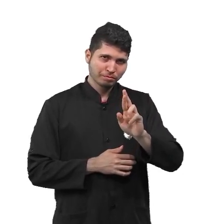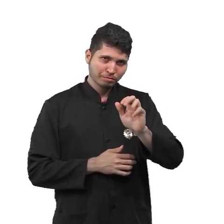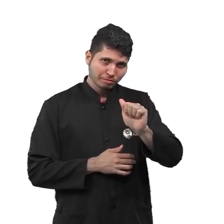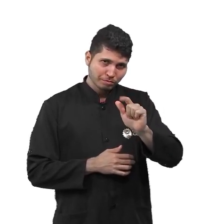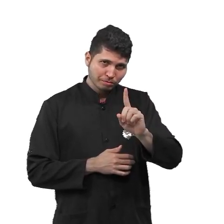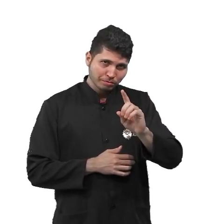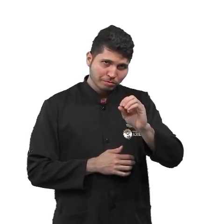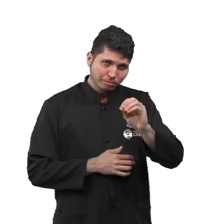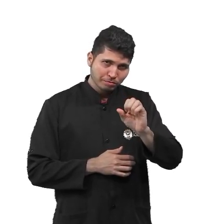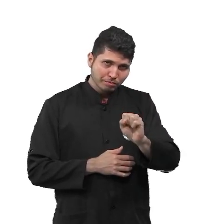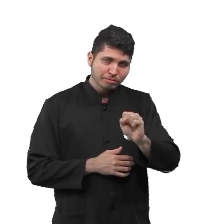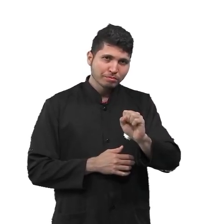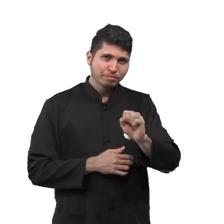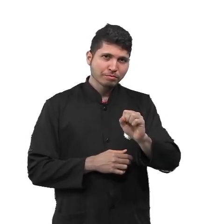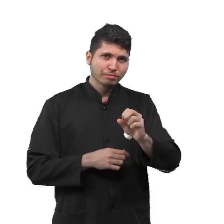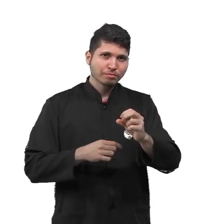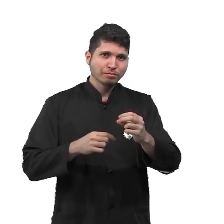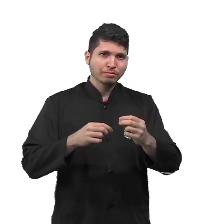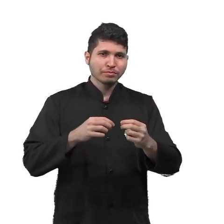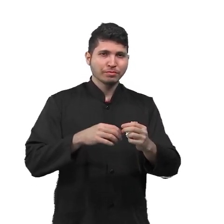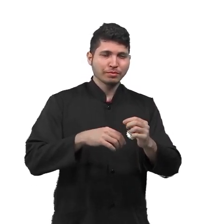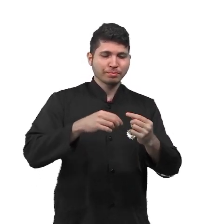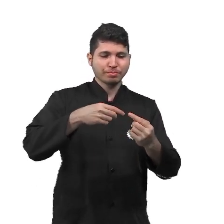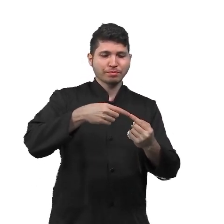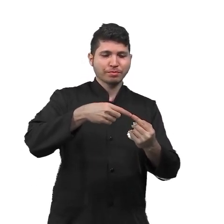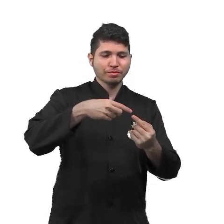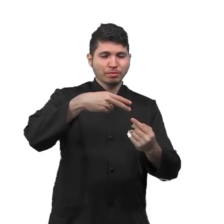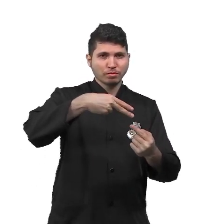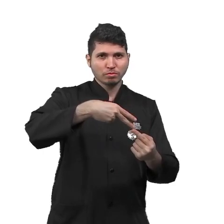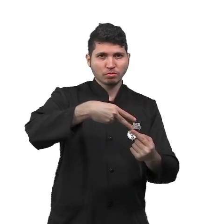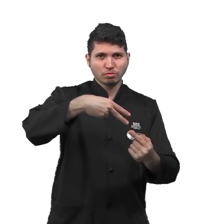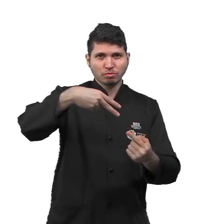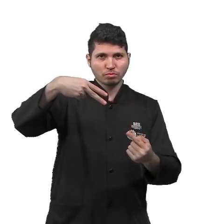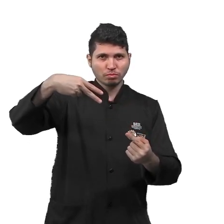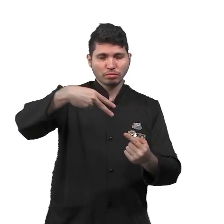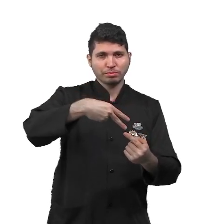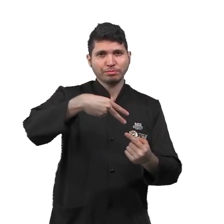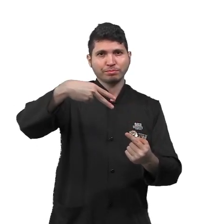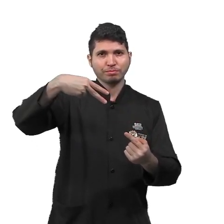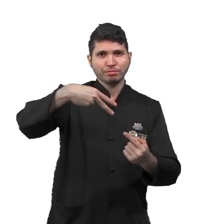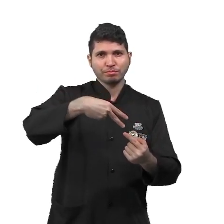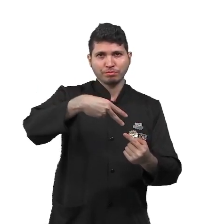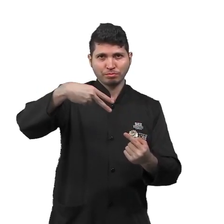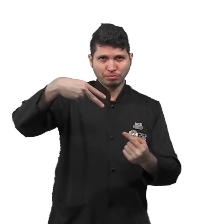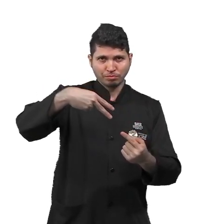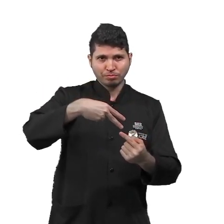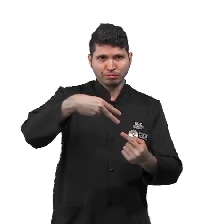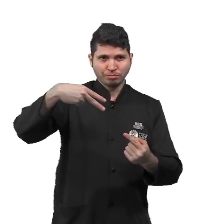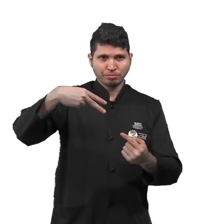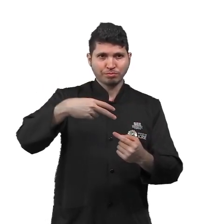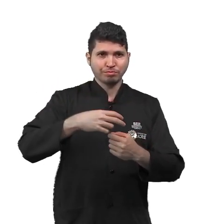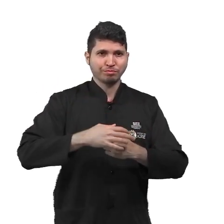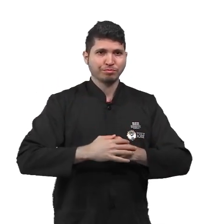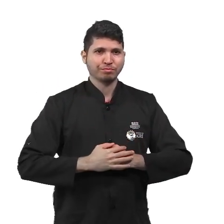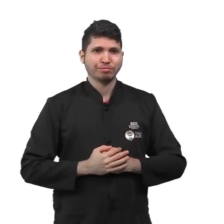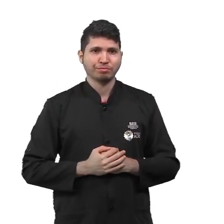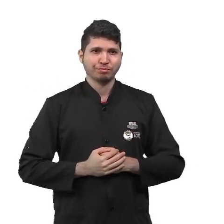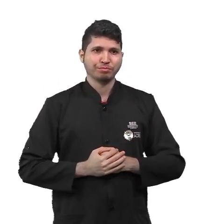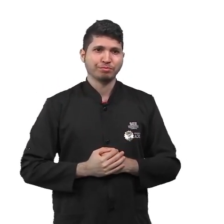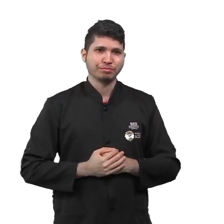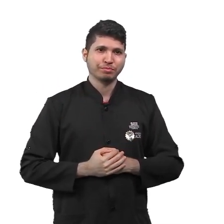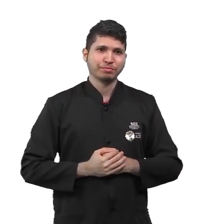ligação. Aí nós temos as gorduras, que são saturadas. Né? Os lipídios também formam as ceras,